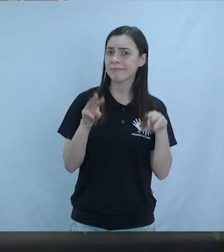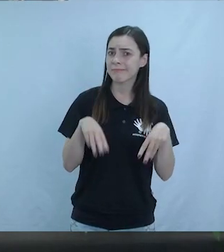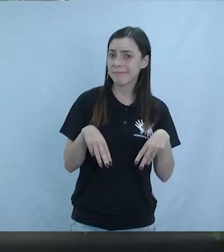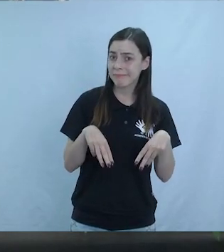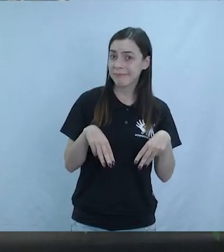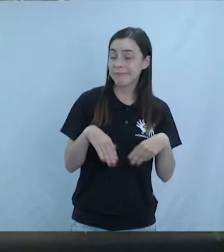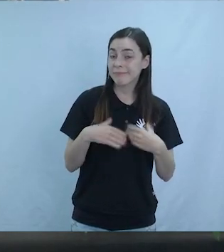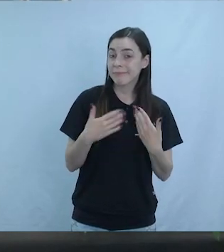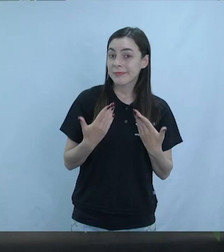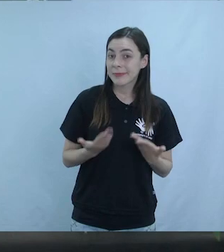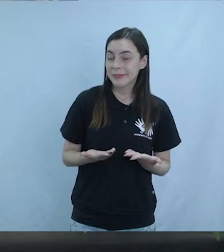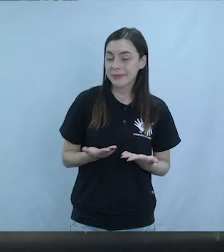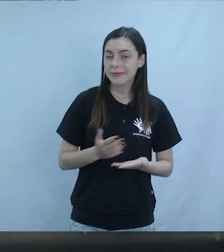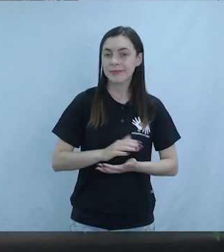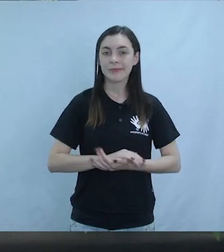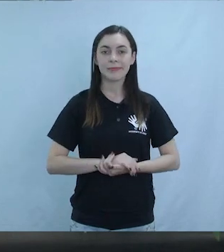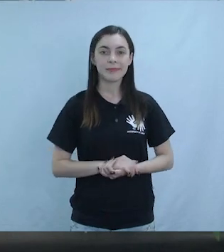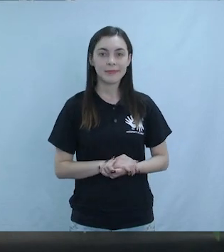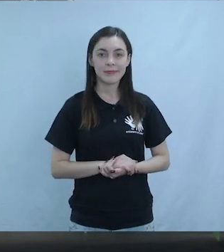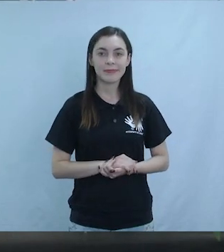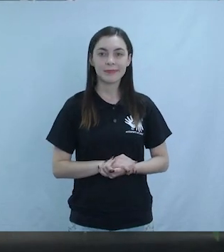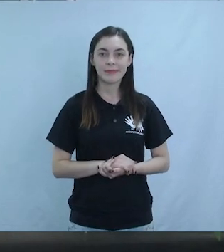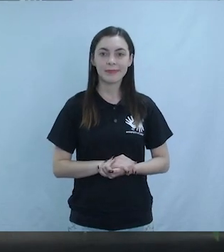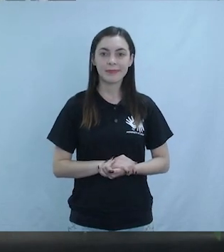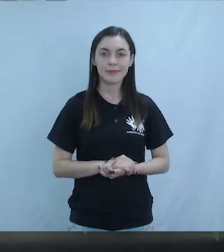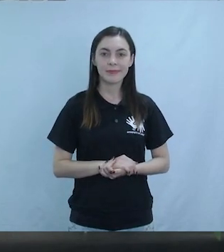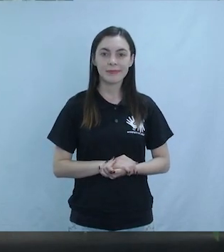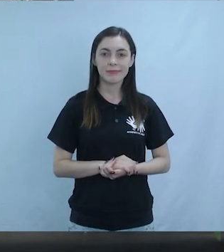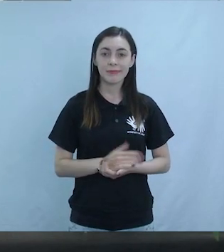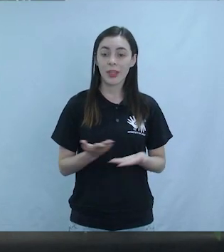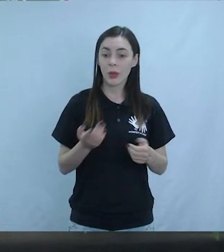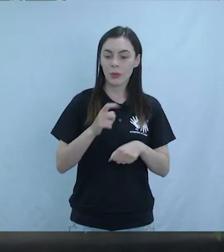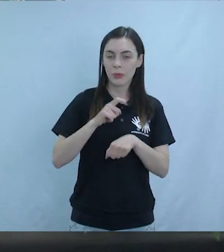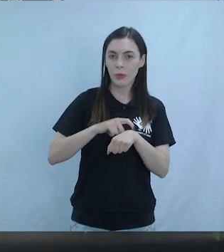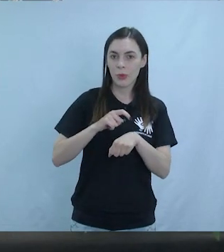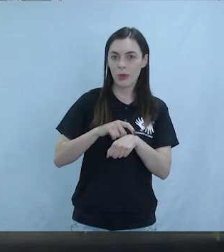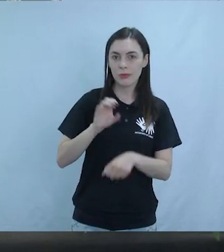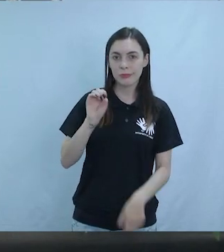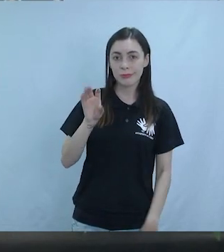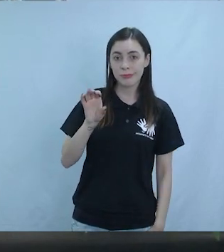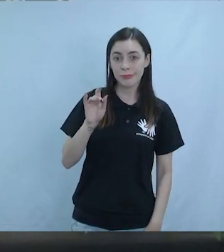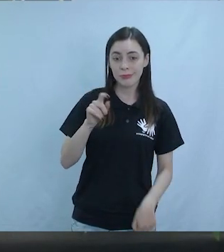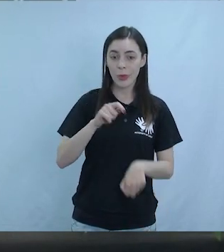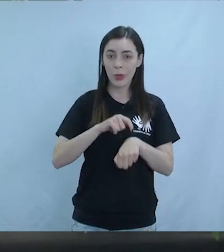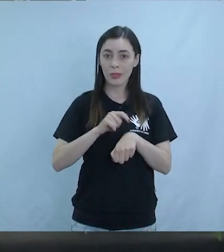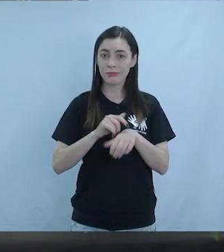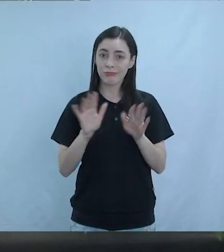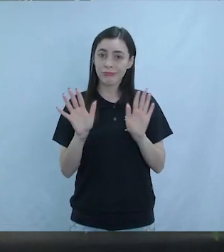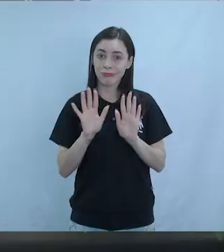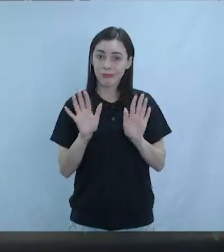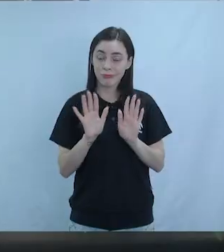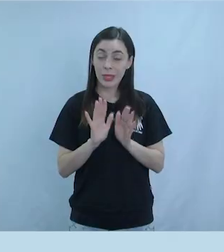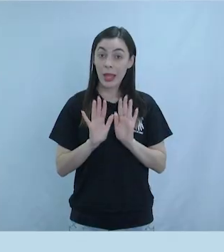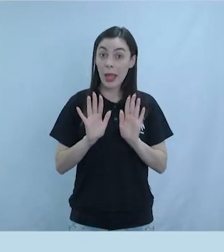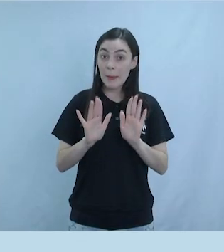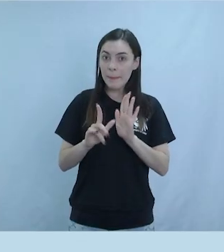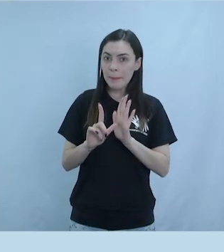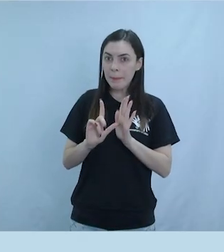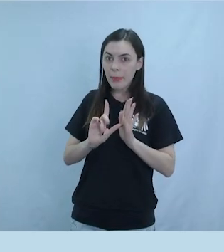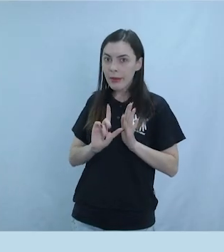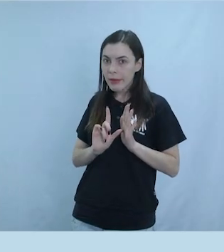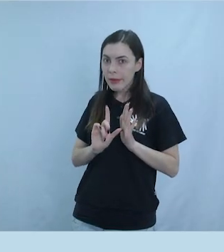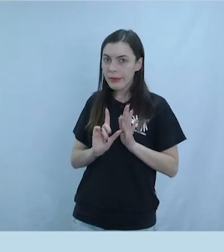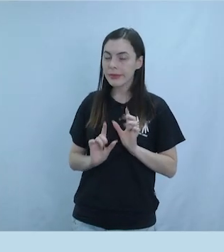nossa rotina, quer dizer que agora a gente já está o quê? Indo embora, dando tchau para vocês. Só